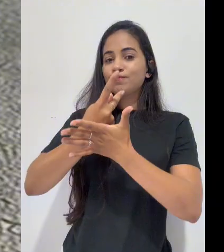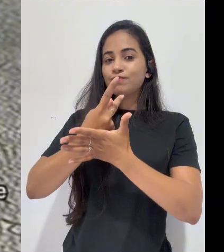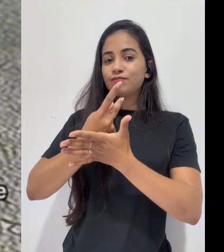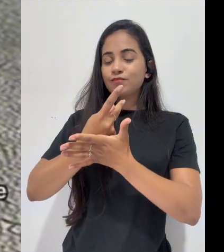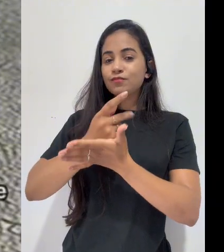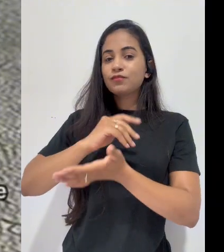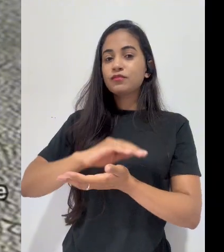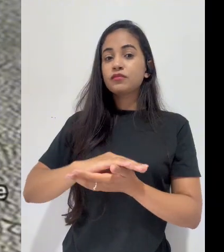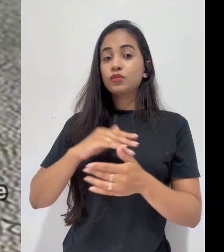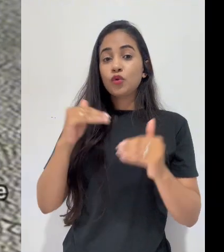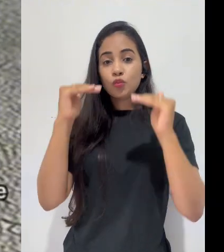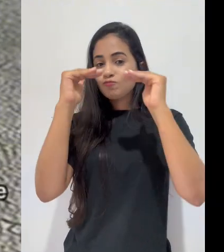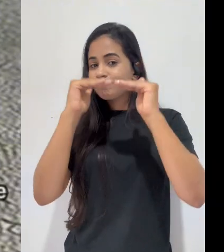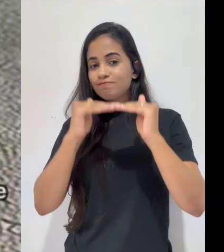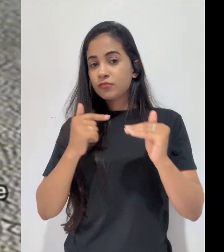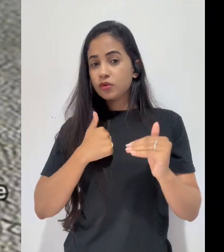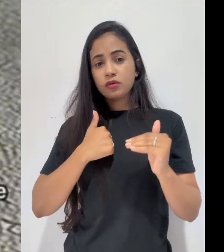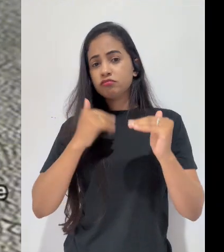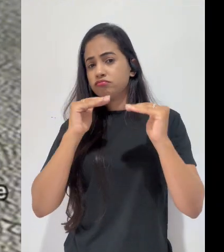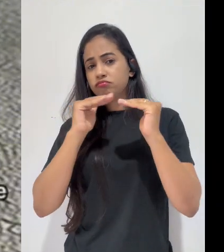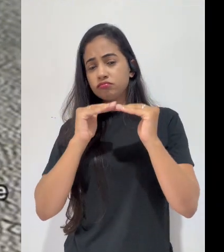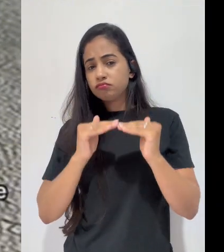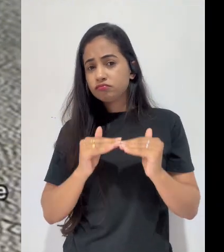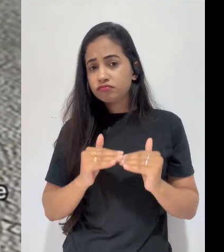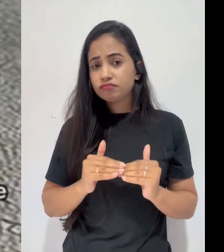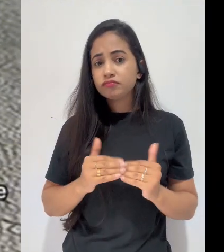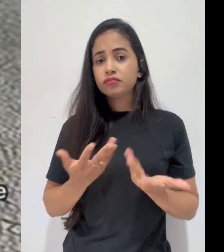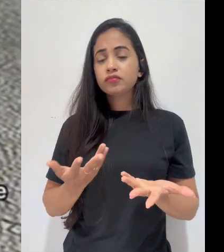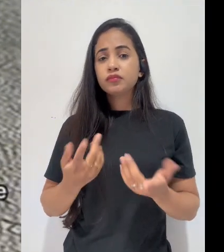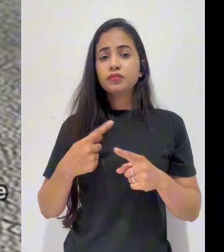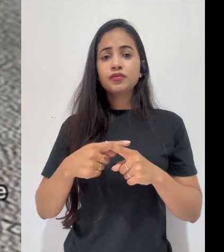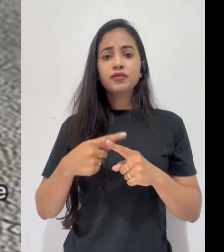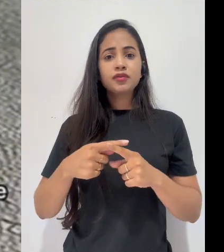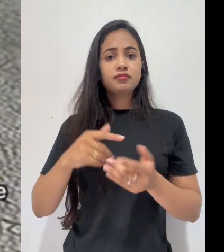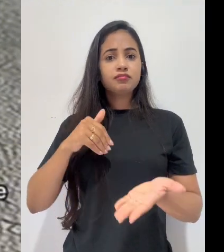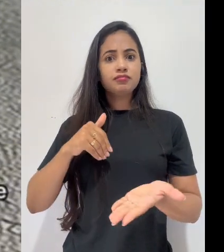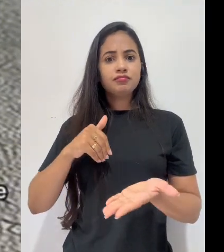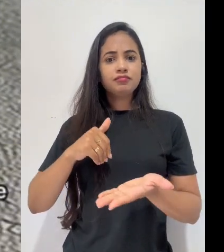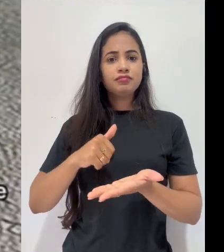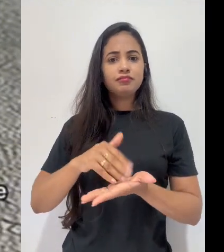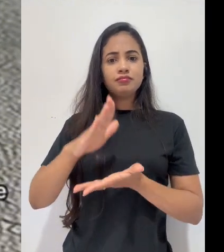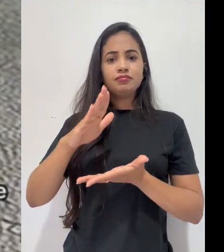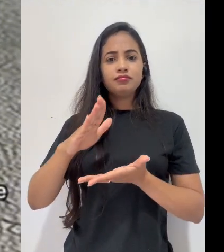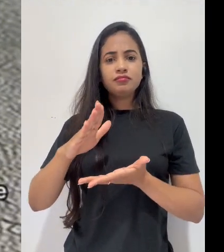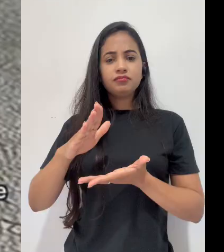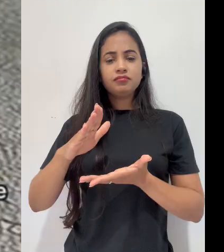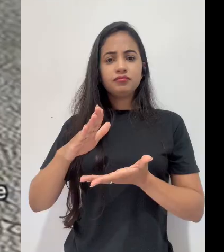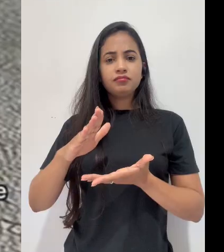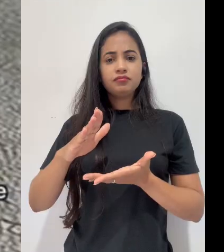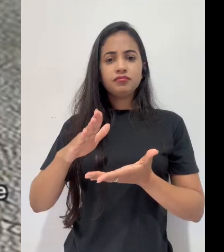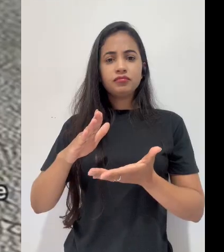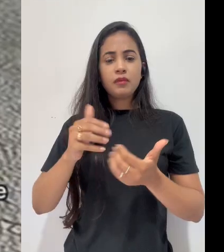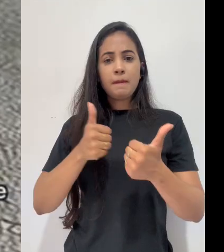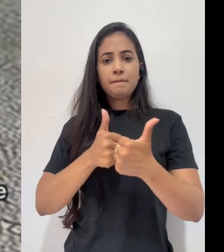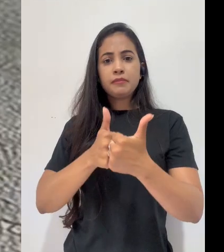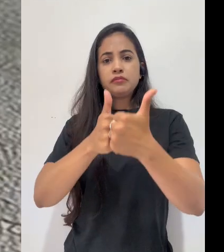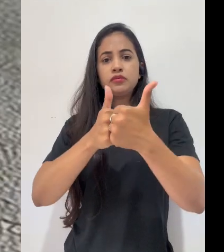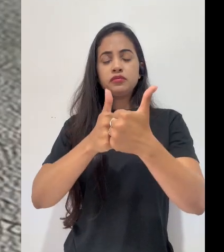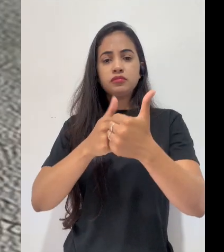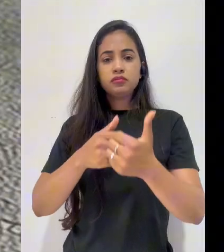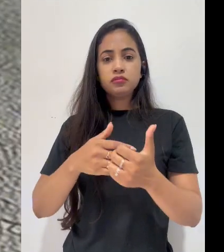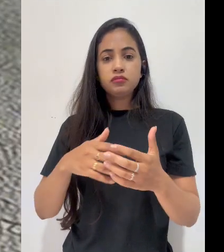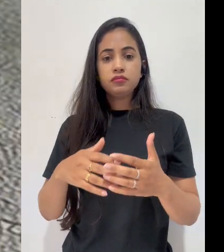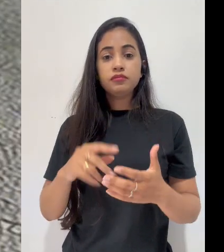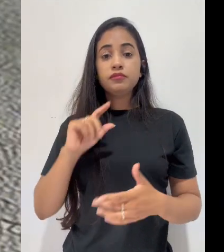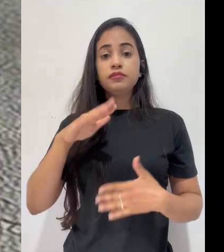arbitrários, né? E nós não concordávamos com essa política de recessão, de demissão, de perseguição,